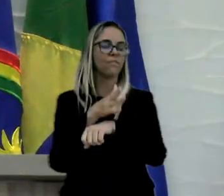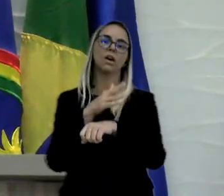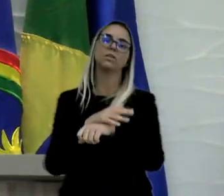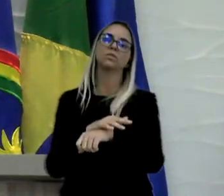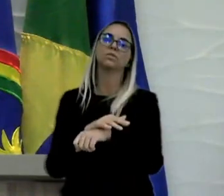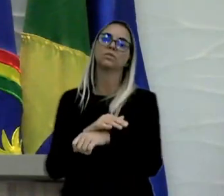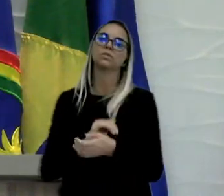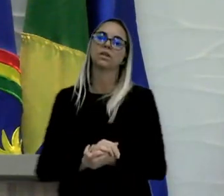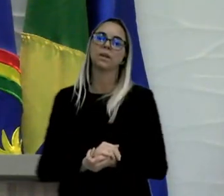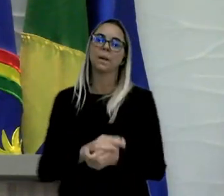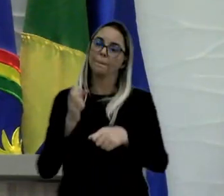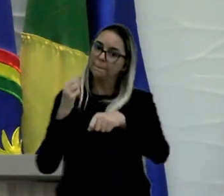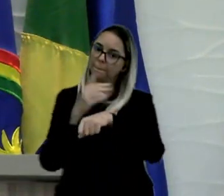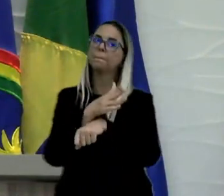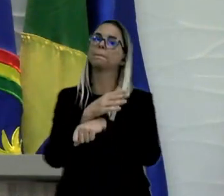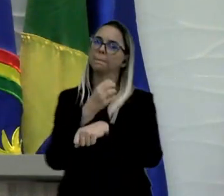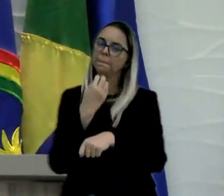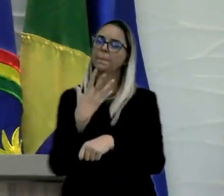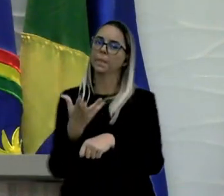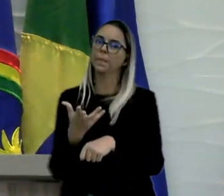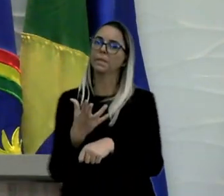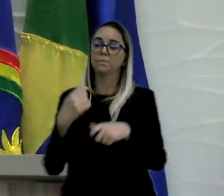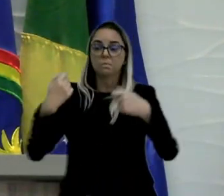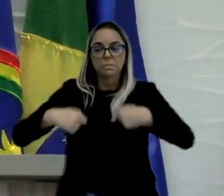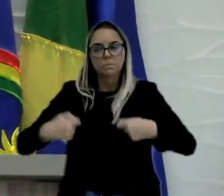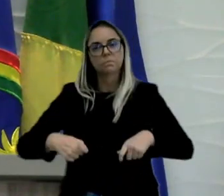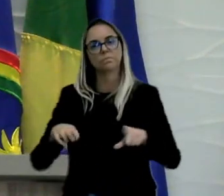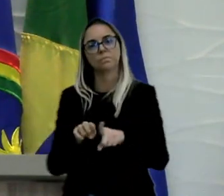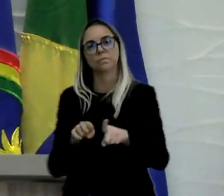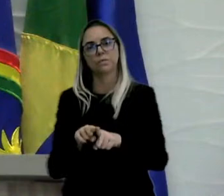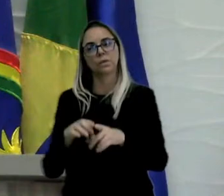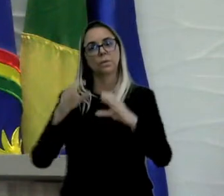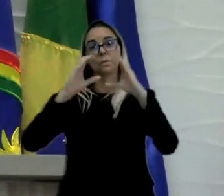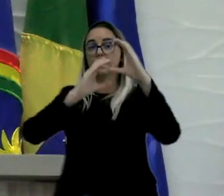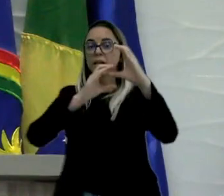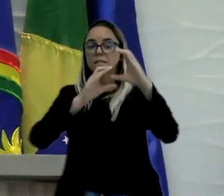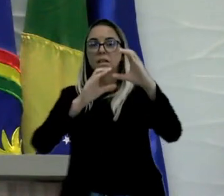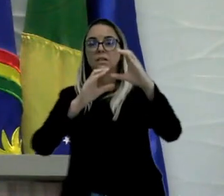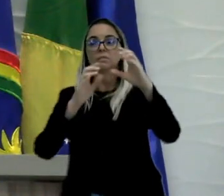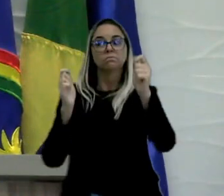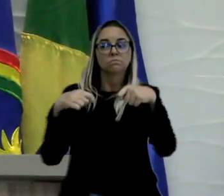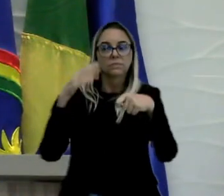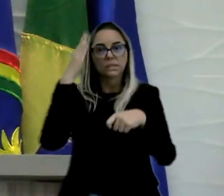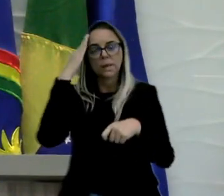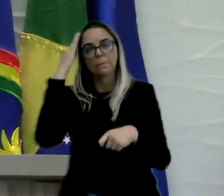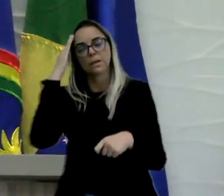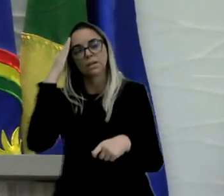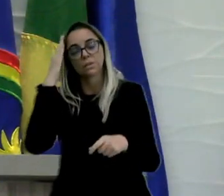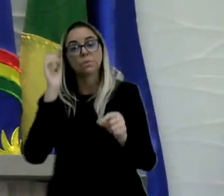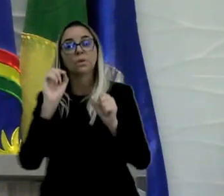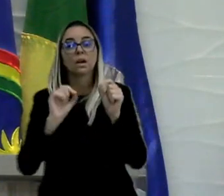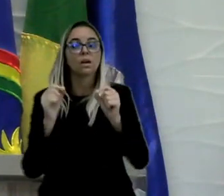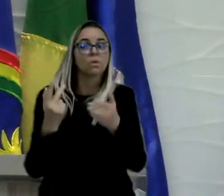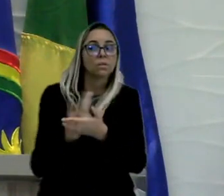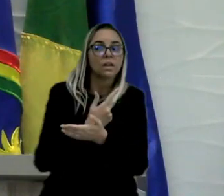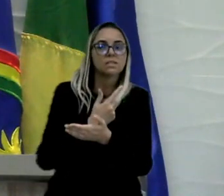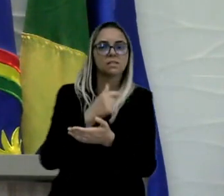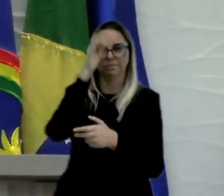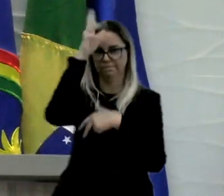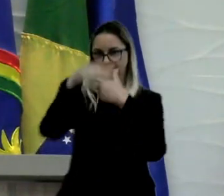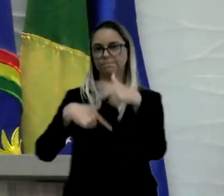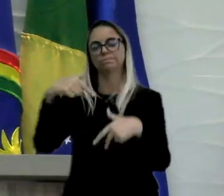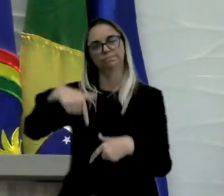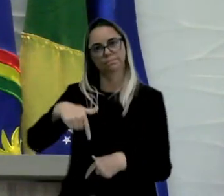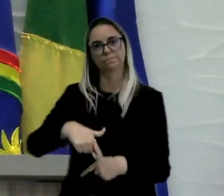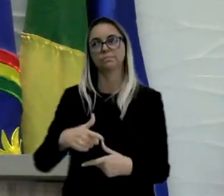bem aprovado e necessário para que a Compesa tenha ciência eh do que viem acontecendo somente duna mas